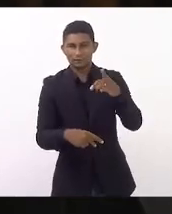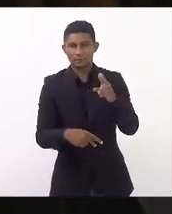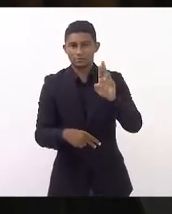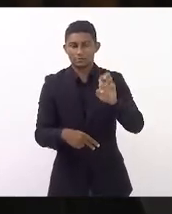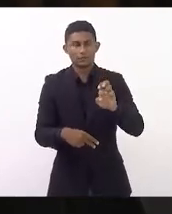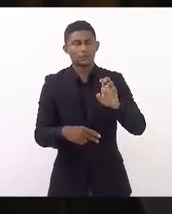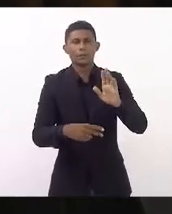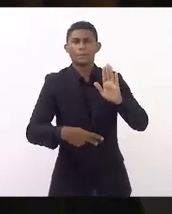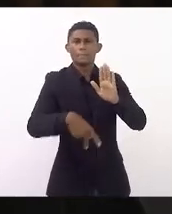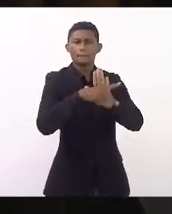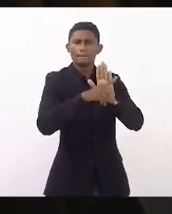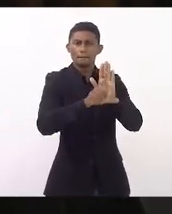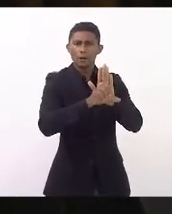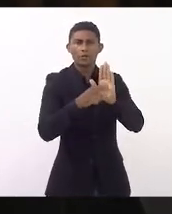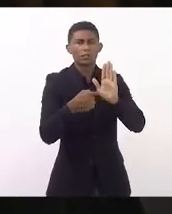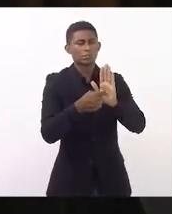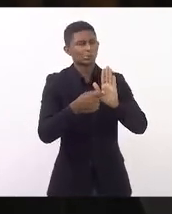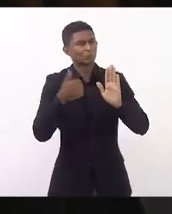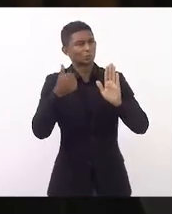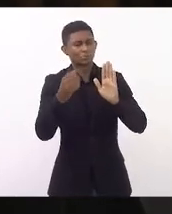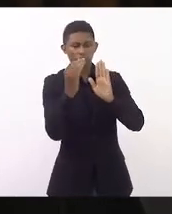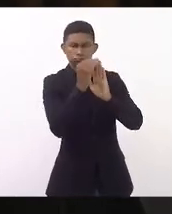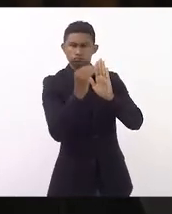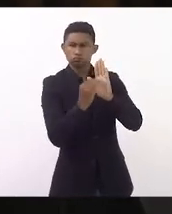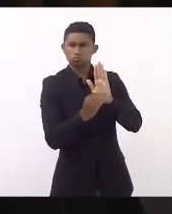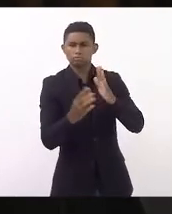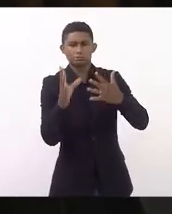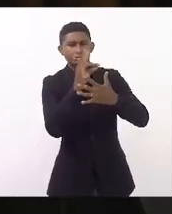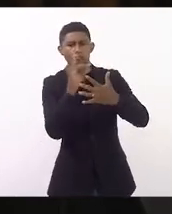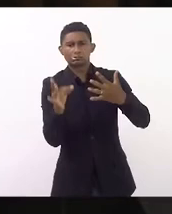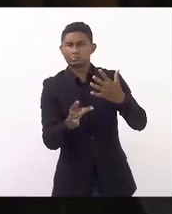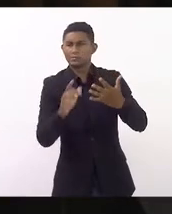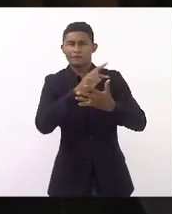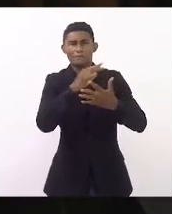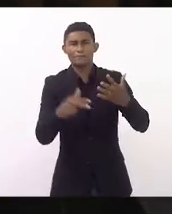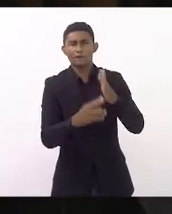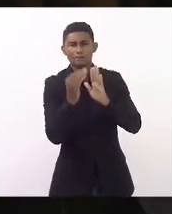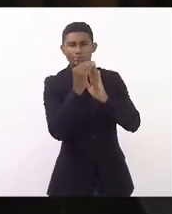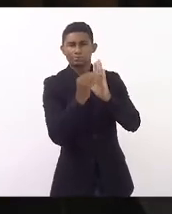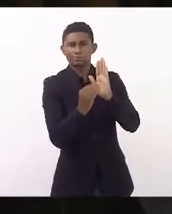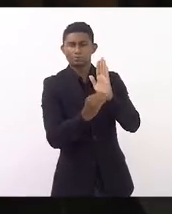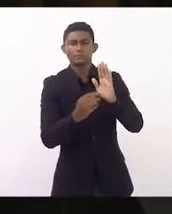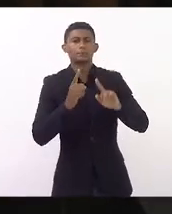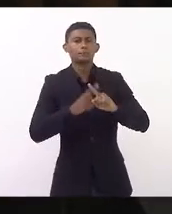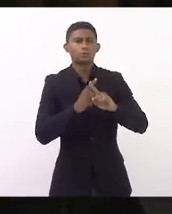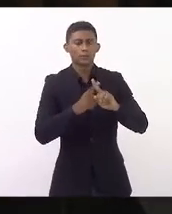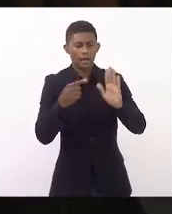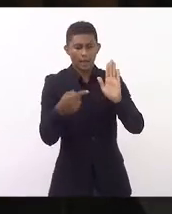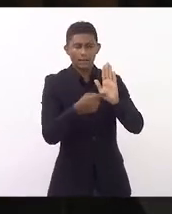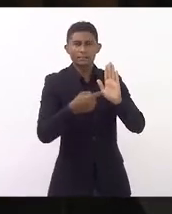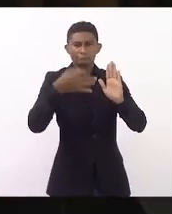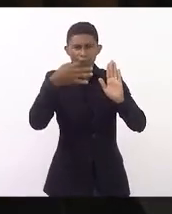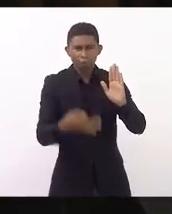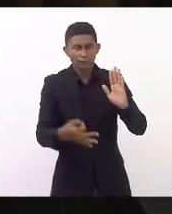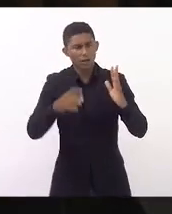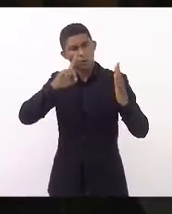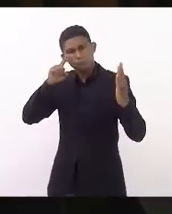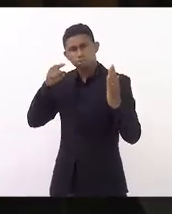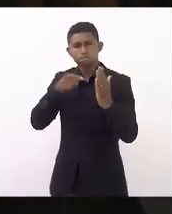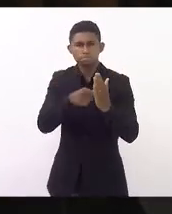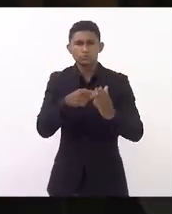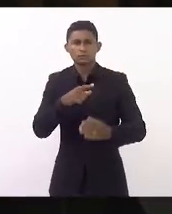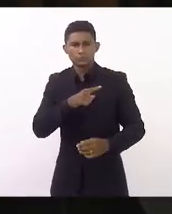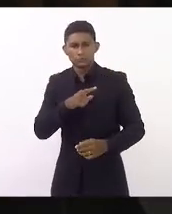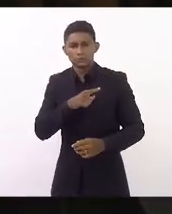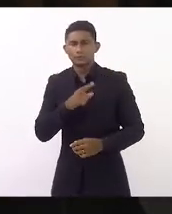vai além do plano nacional, porque ele já estabelece de forma bastante objetiva